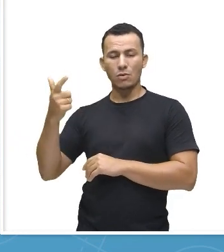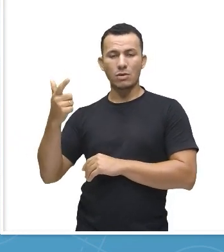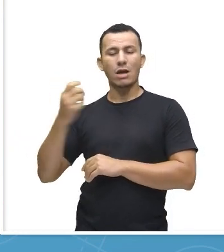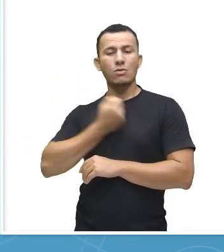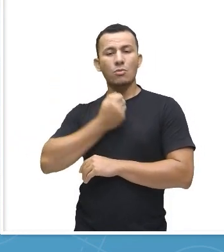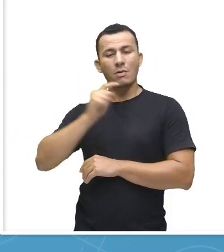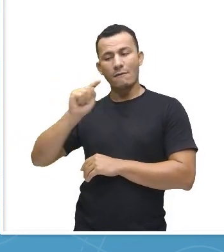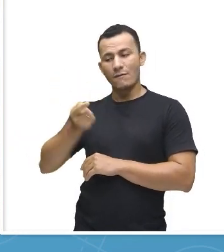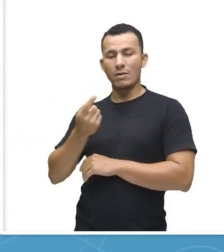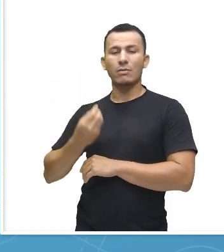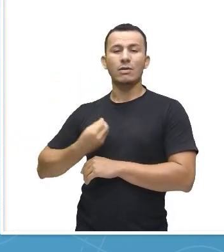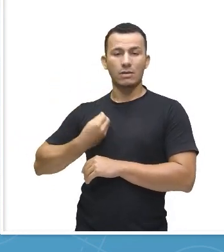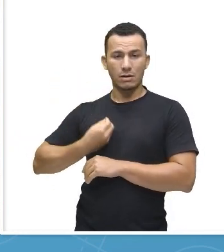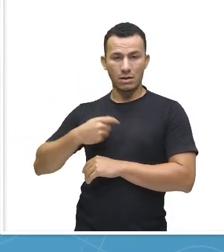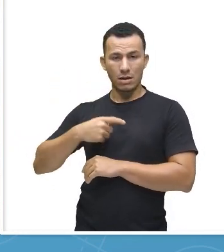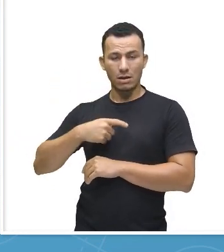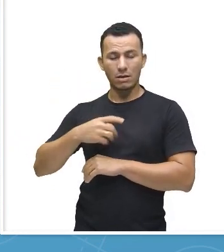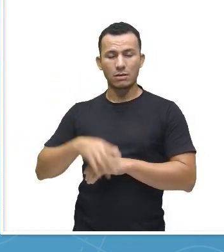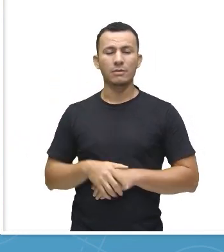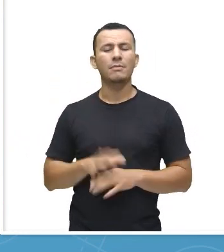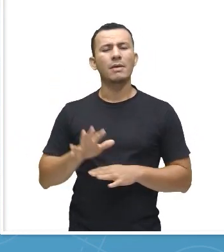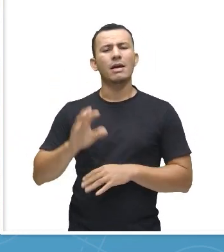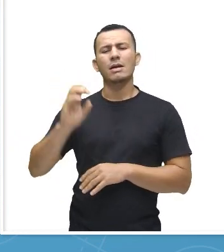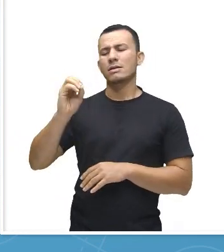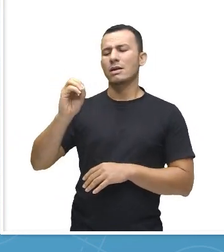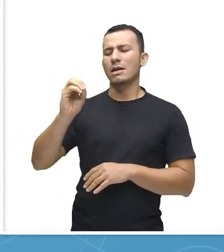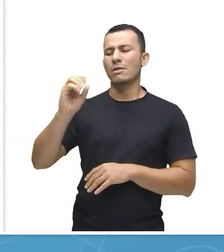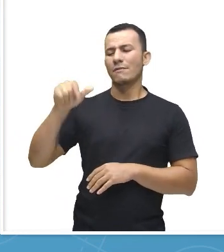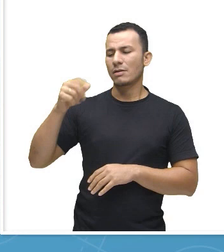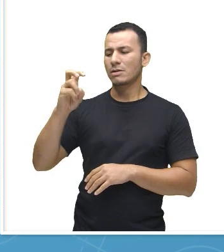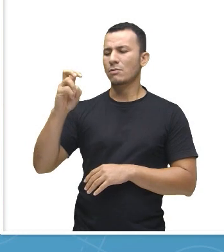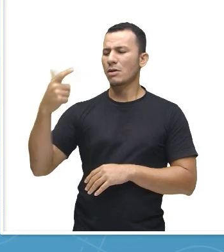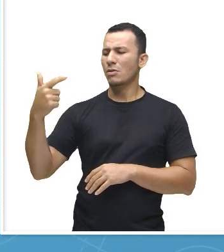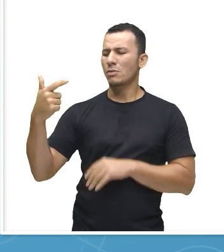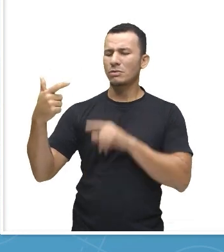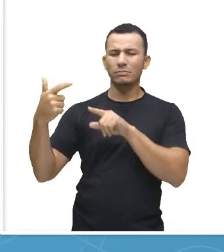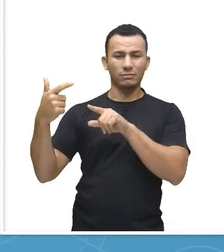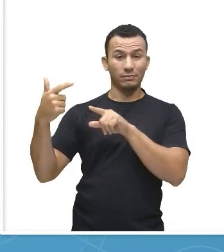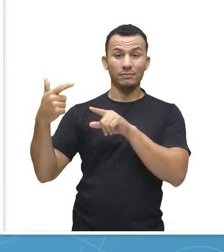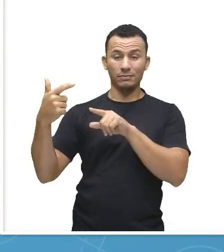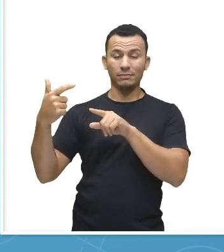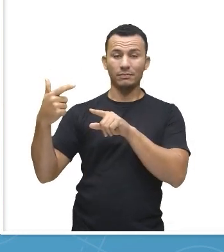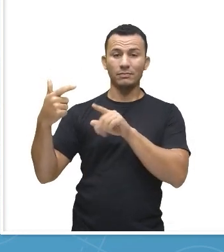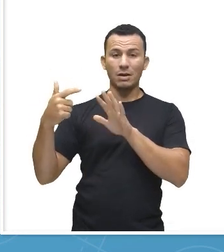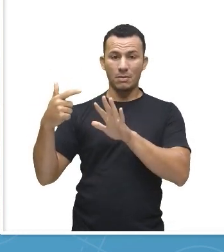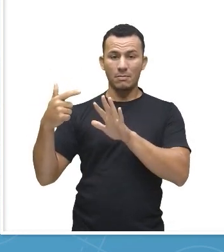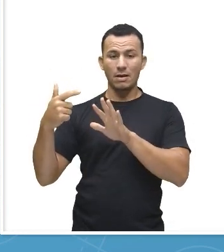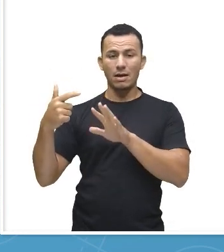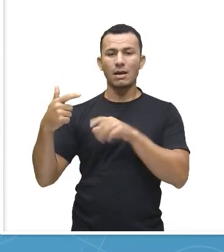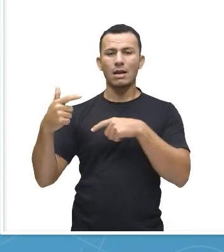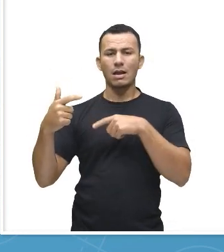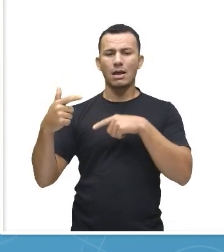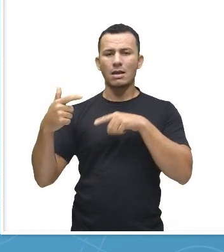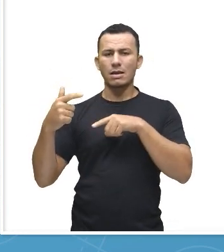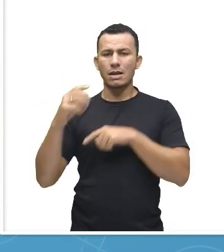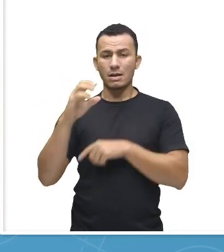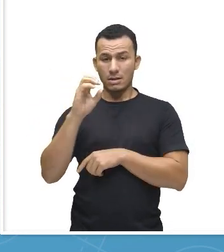0,52. Como você faz a leitura desse número decimal? Vejam que quando você tem uma casa de